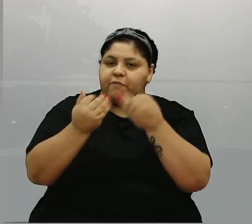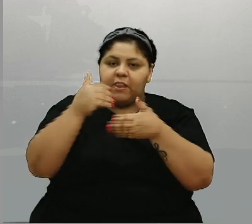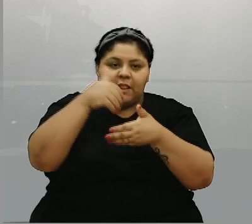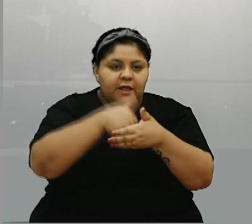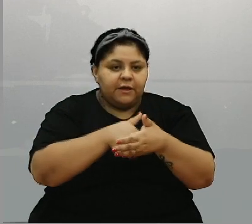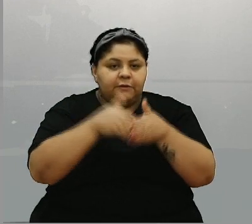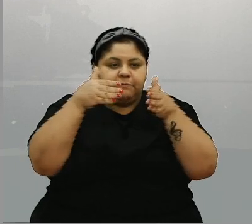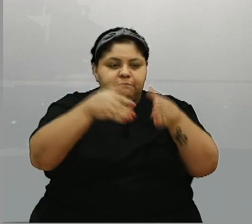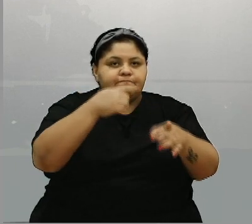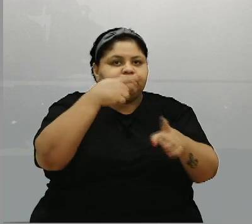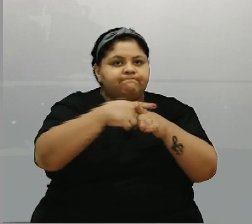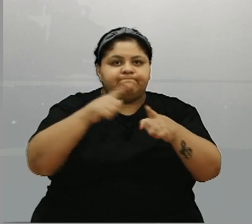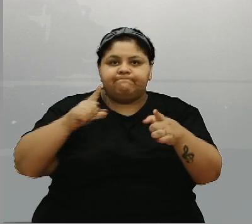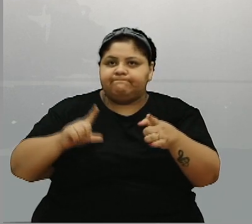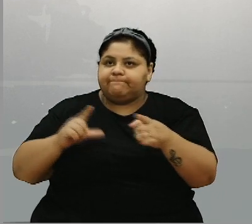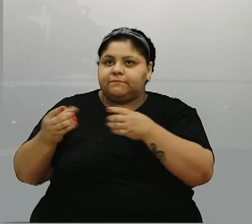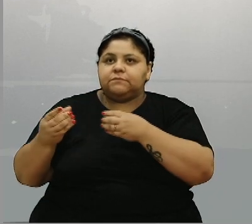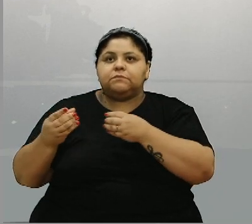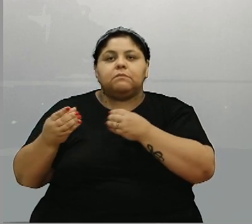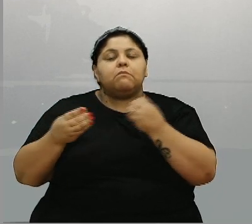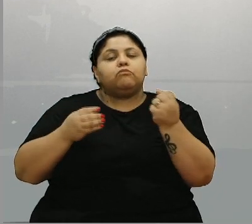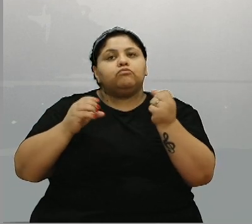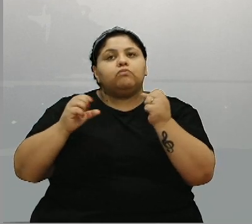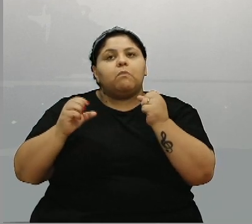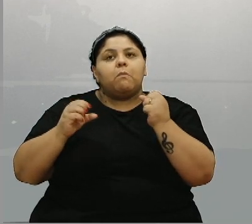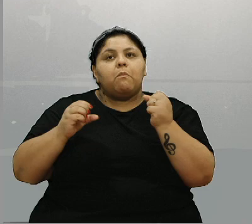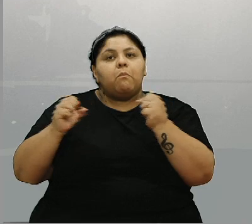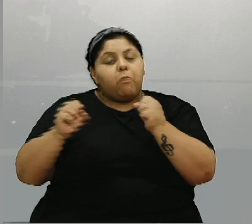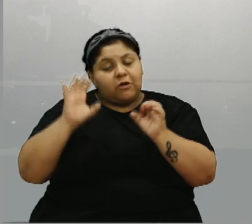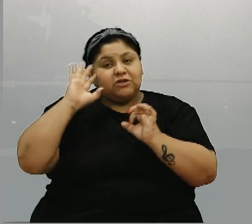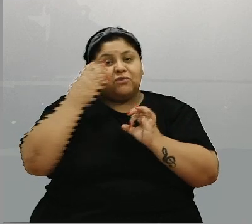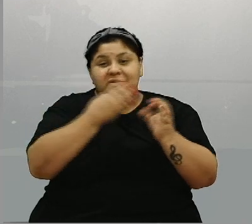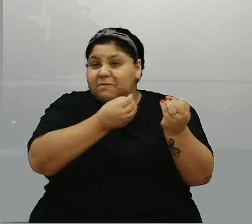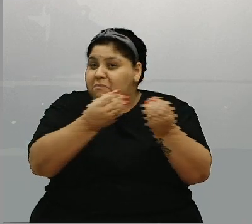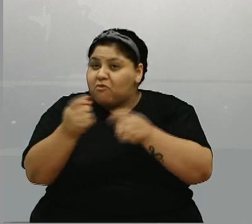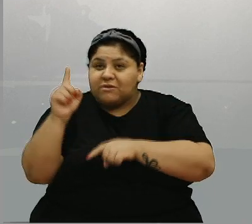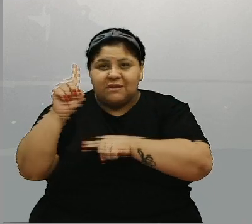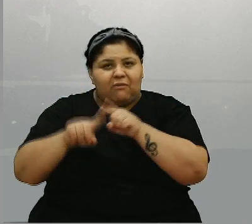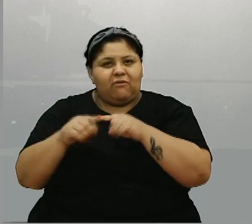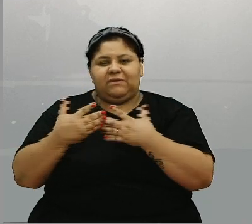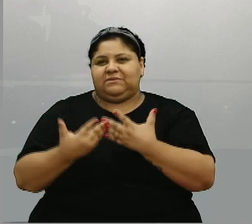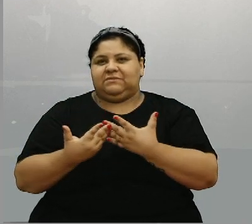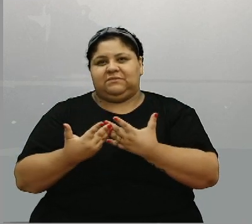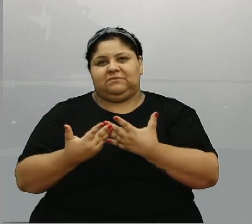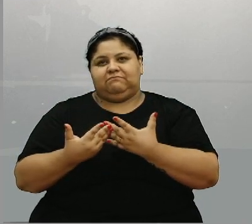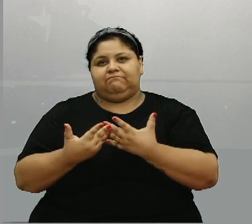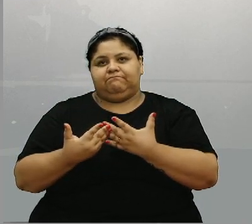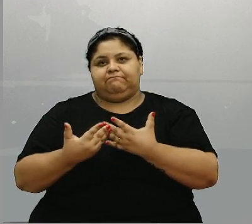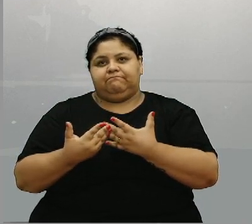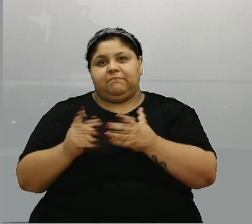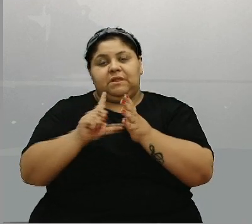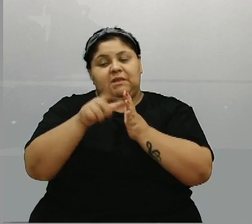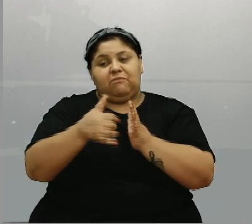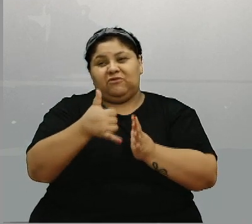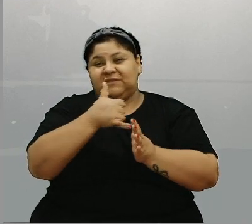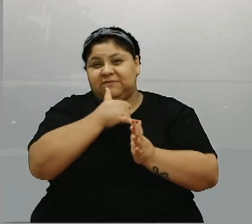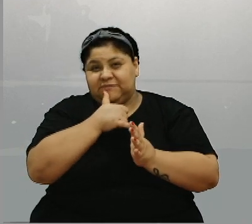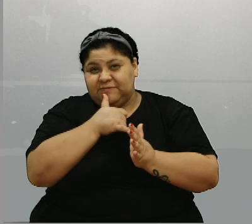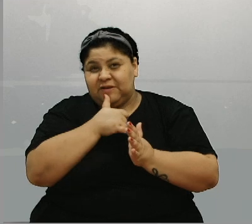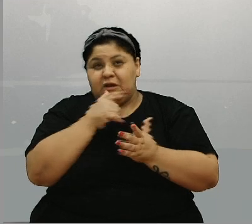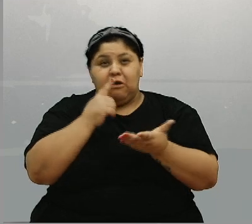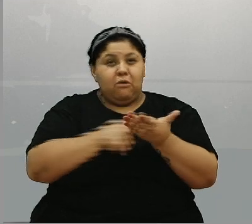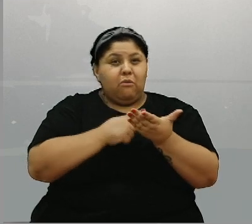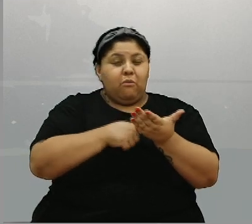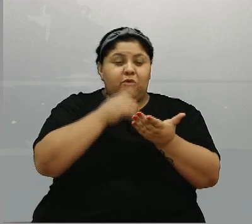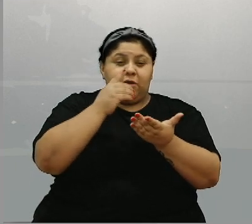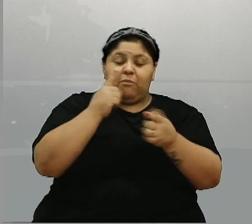Então, tem diversas situações aí que a gente pode, né, vir a ter que lamentar por falta